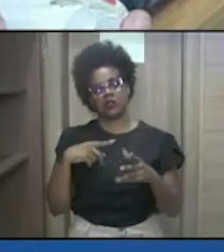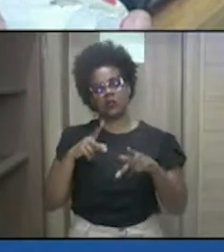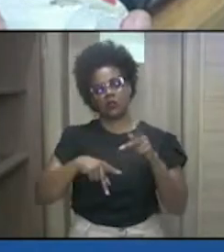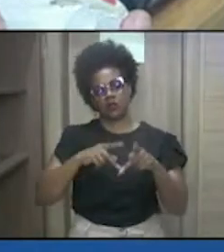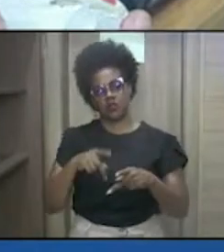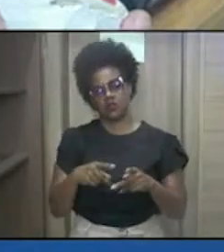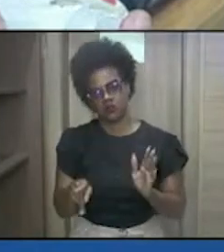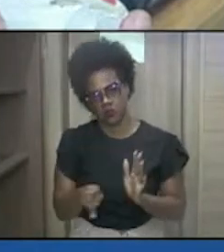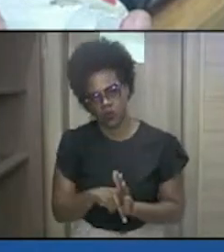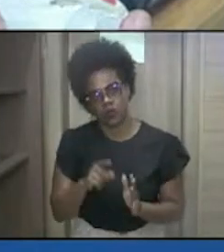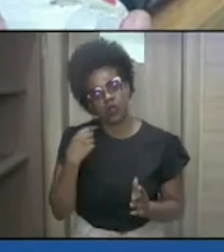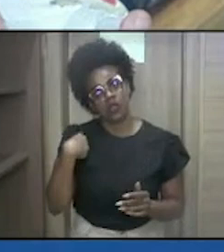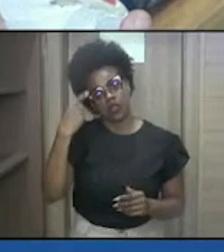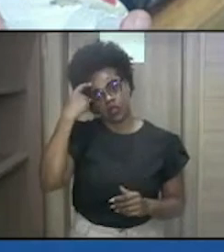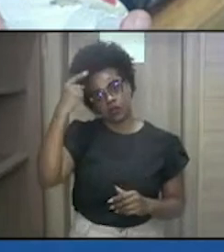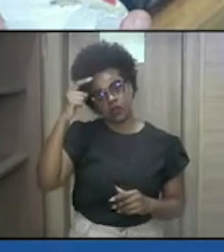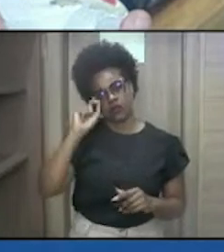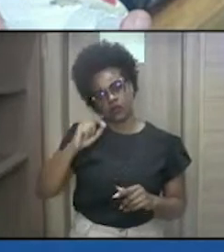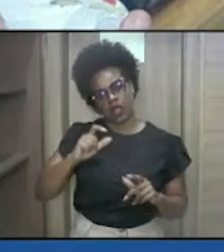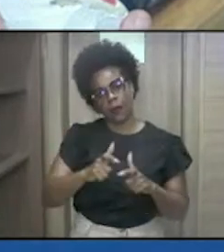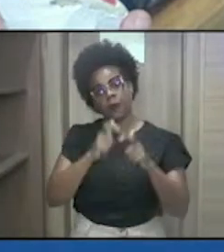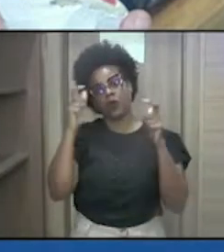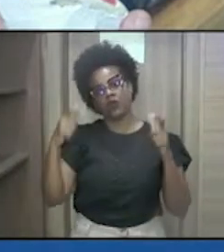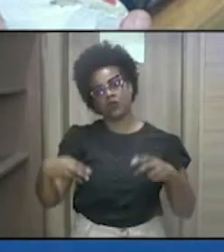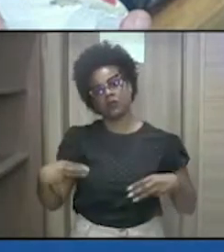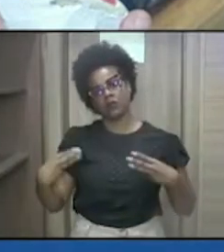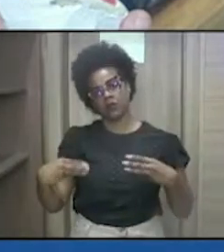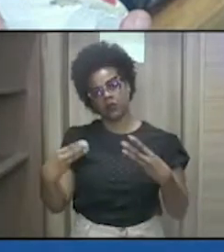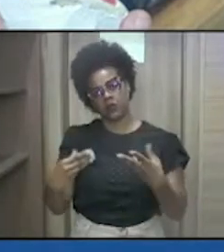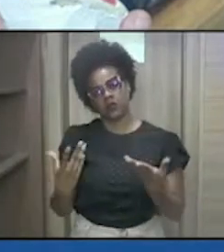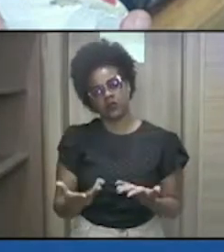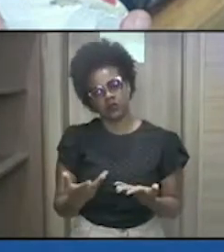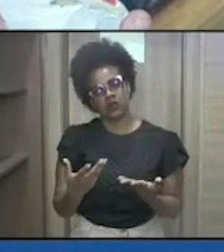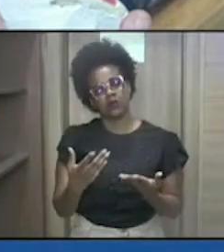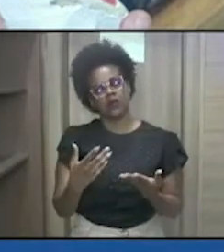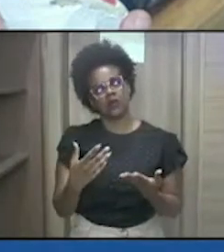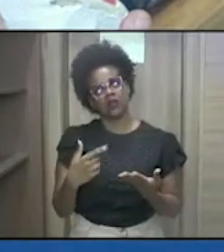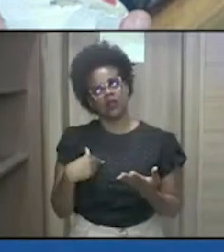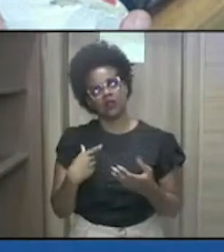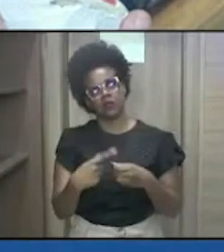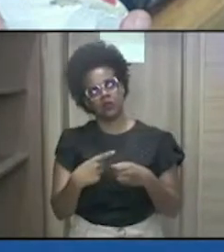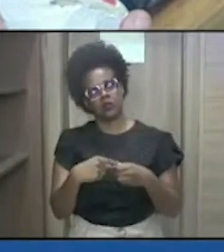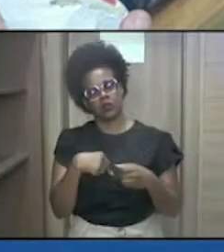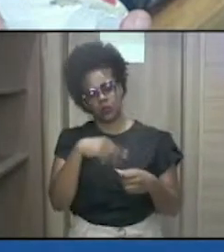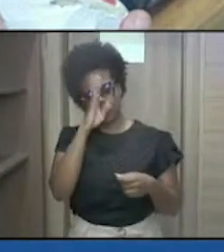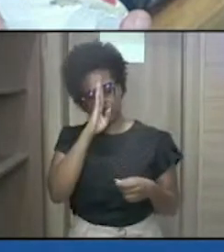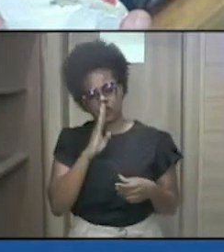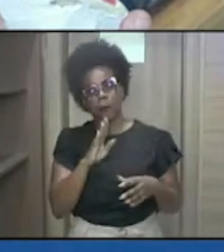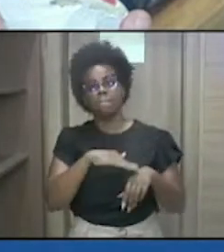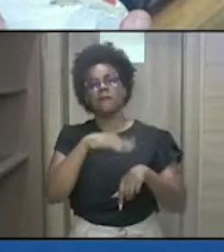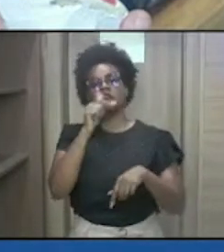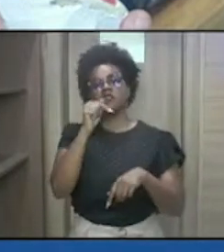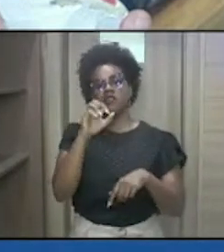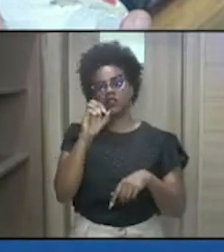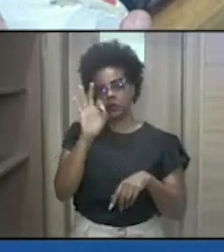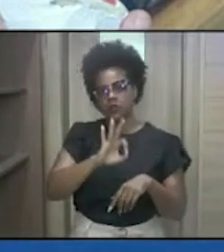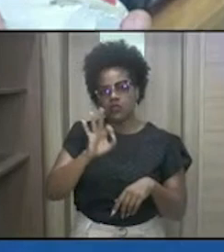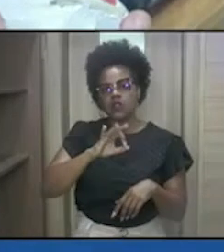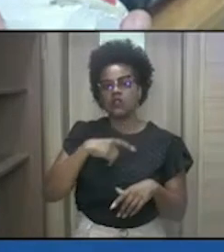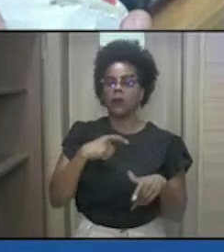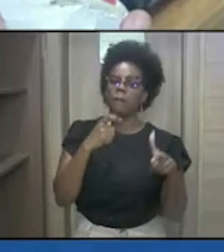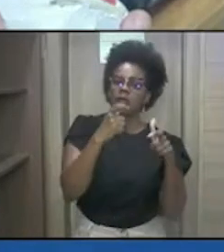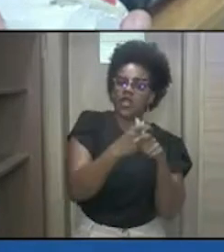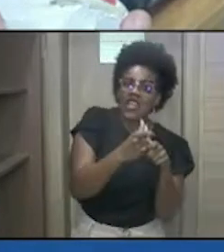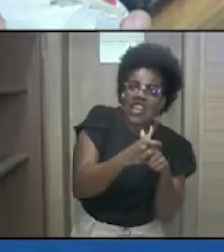populacional. Lembrando que a maior parte dos municípios do Brasil, né, mais de 70% estão nesse grupo aí entre muito pequeno ou